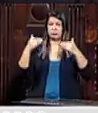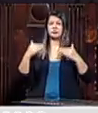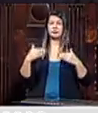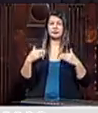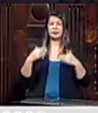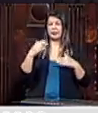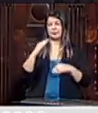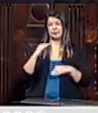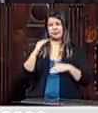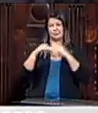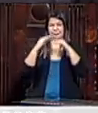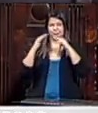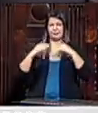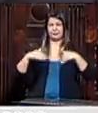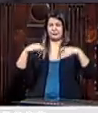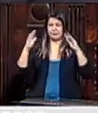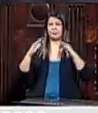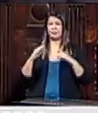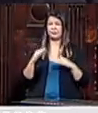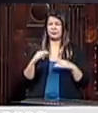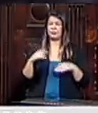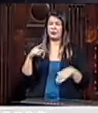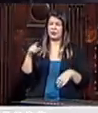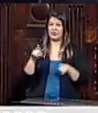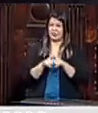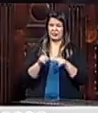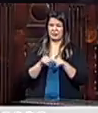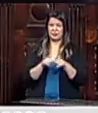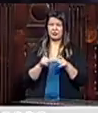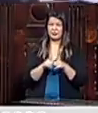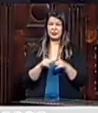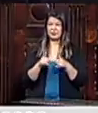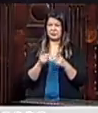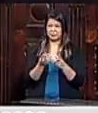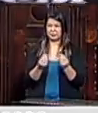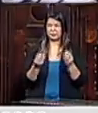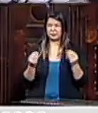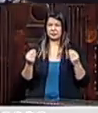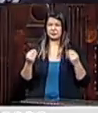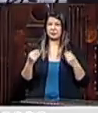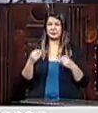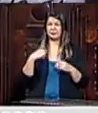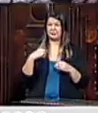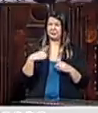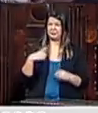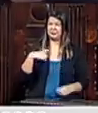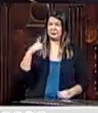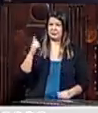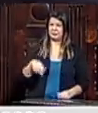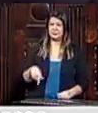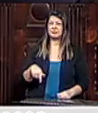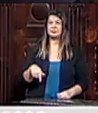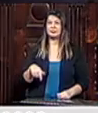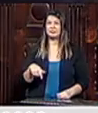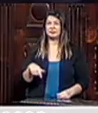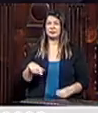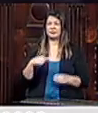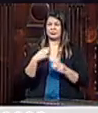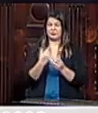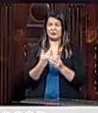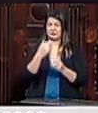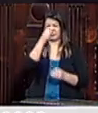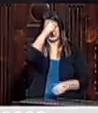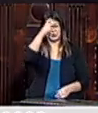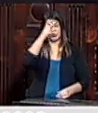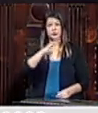ondulações maiores não venham destruir a nossa encosta, inclusive muitas revitalizadas pelo poder público municipal ou estadual,